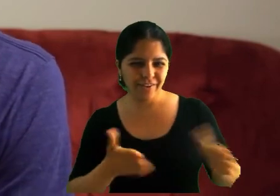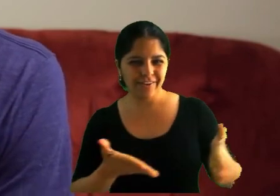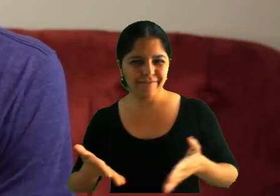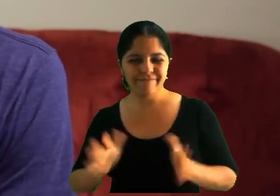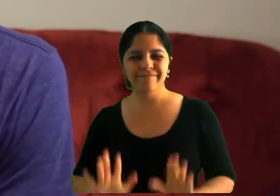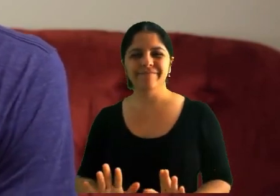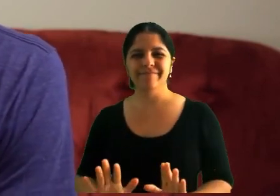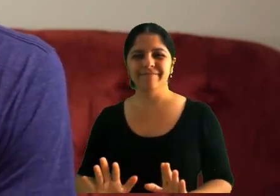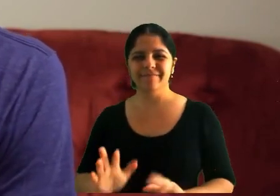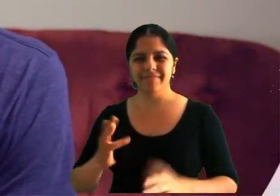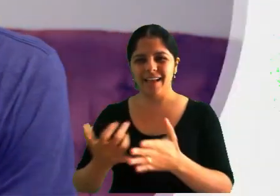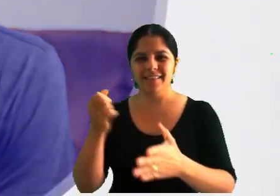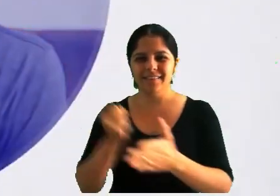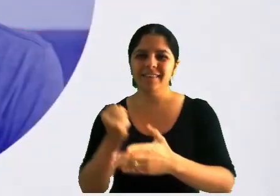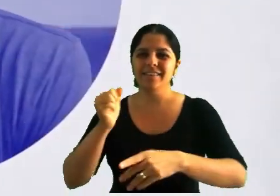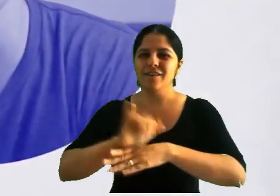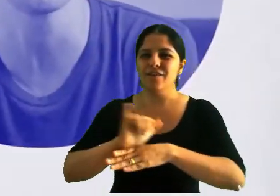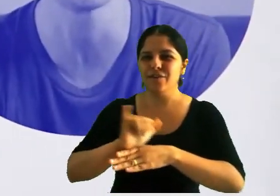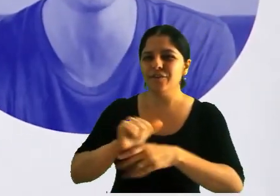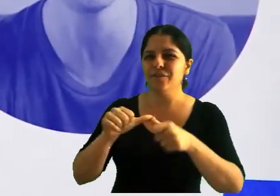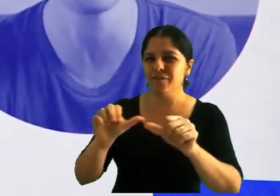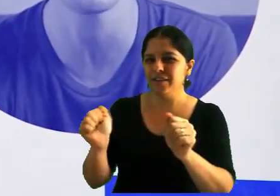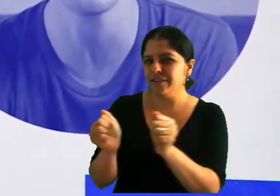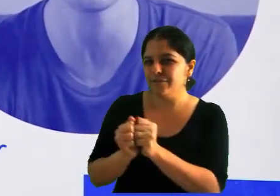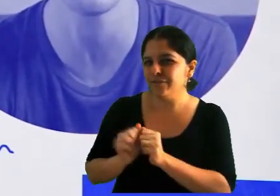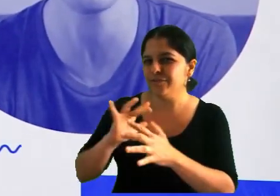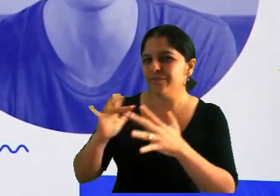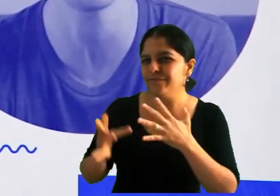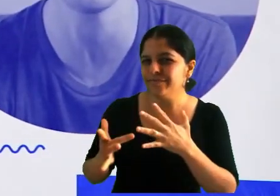a continuar acompanhando. Assine o canal aqui no YouTube, me